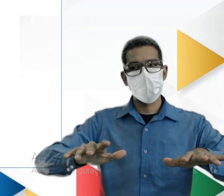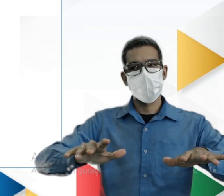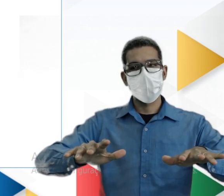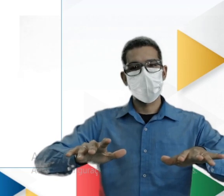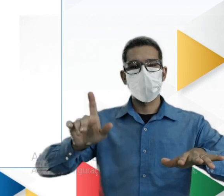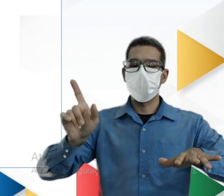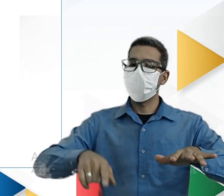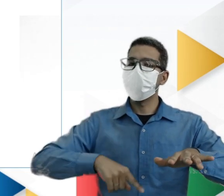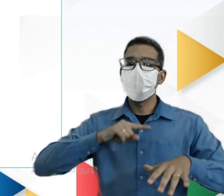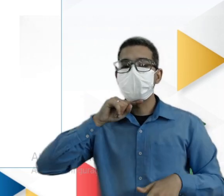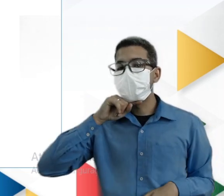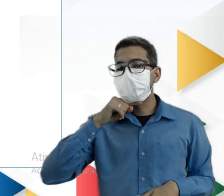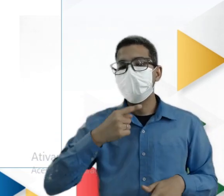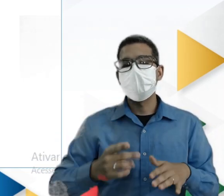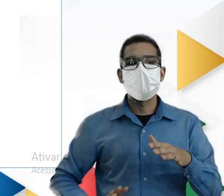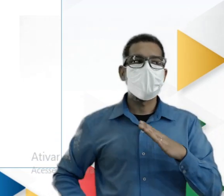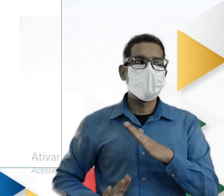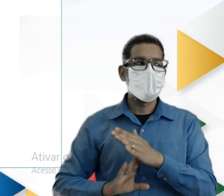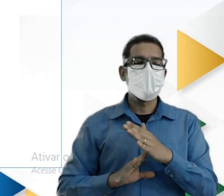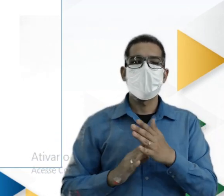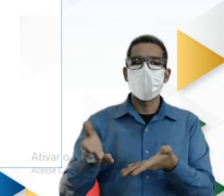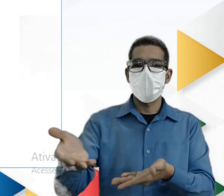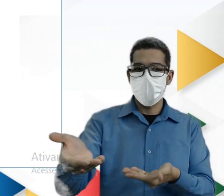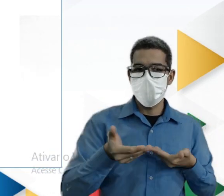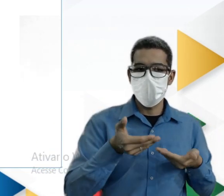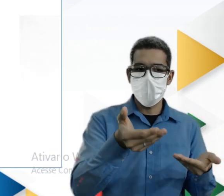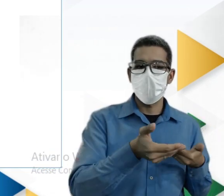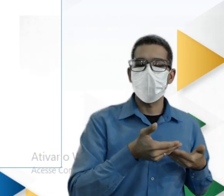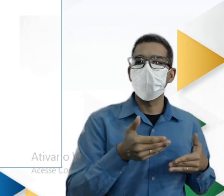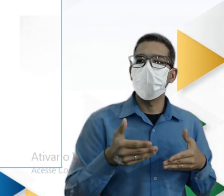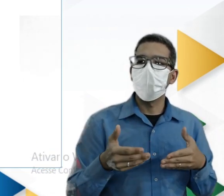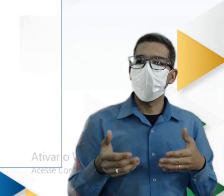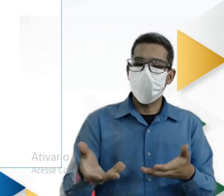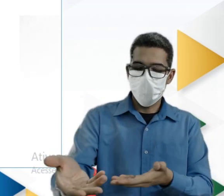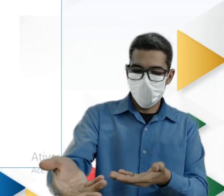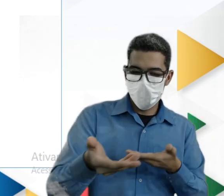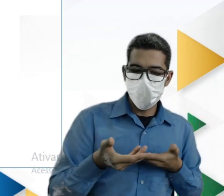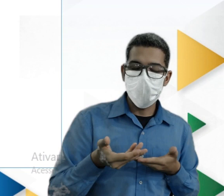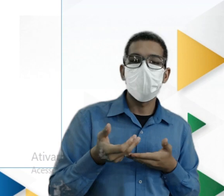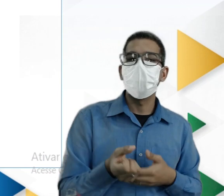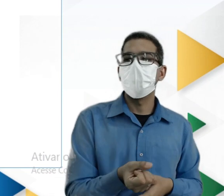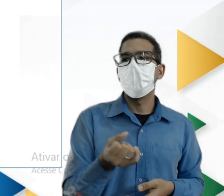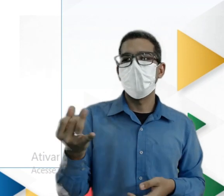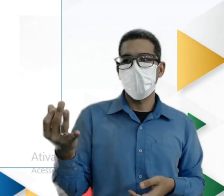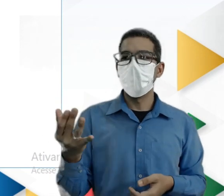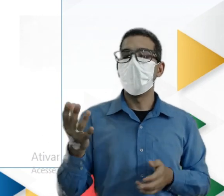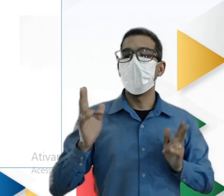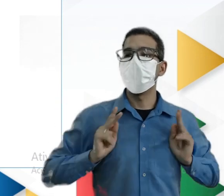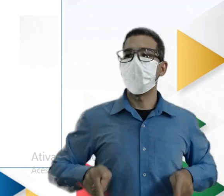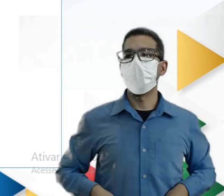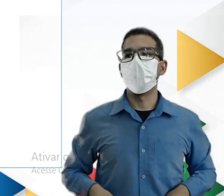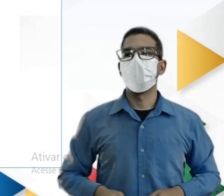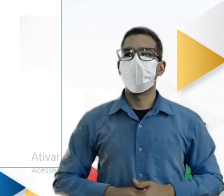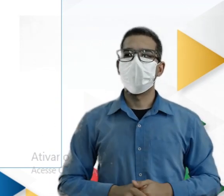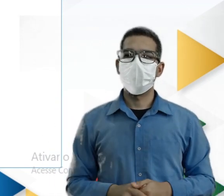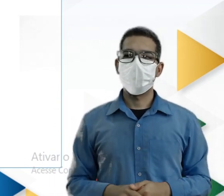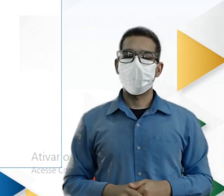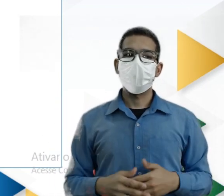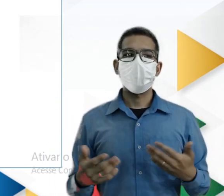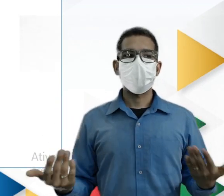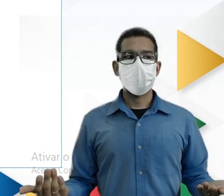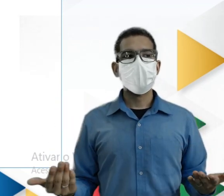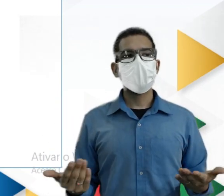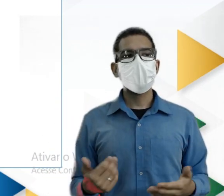é suficiente para atender o contingente, a quantidade, né, populacional. E, por